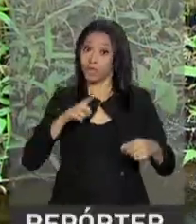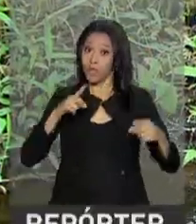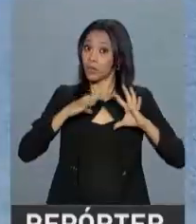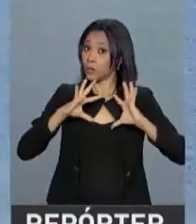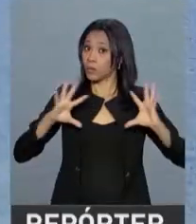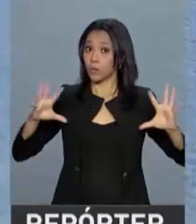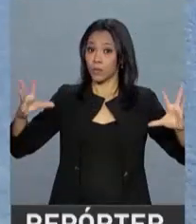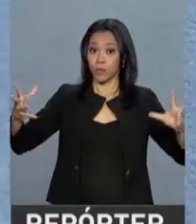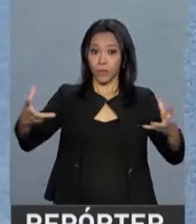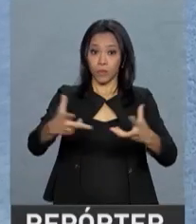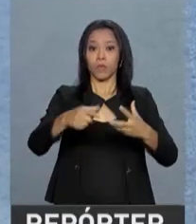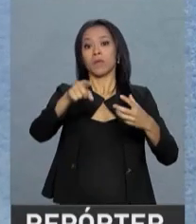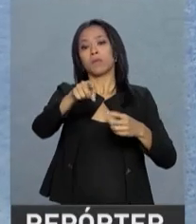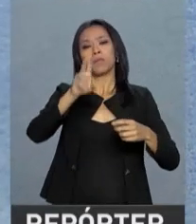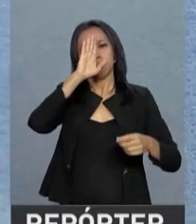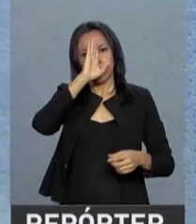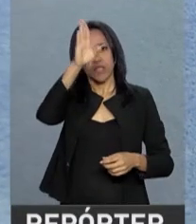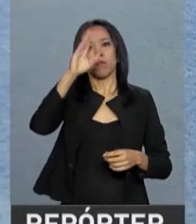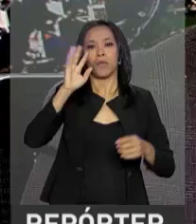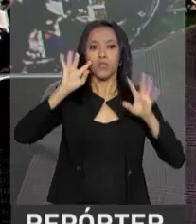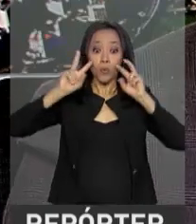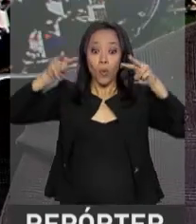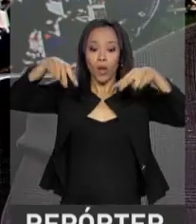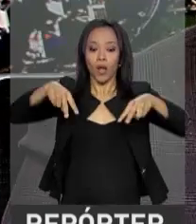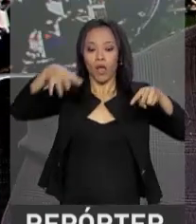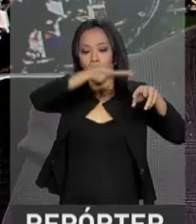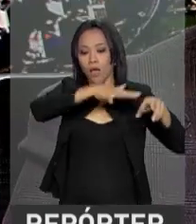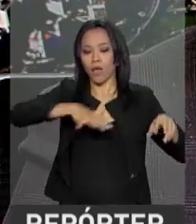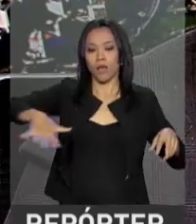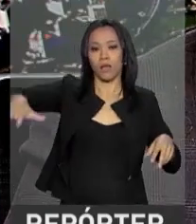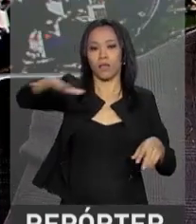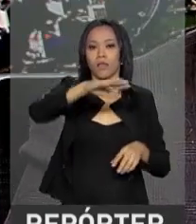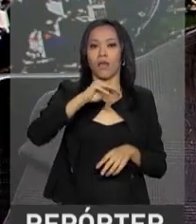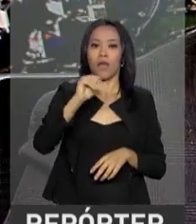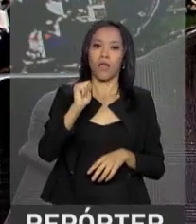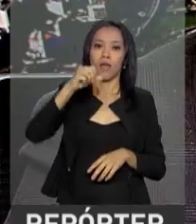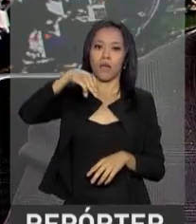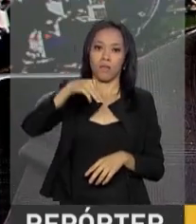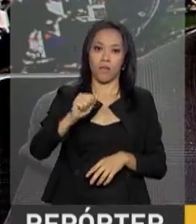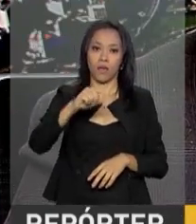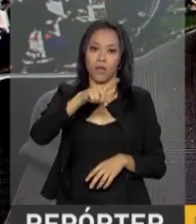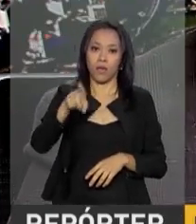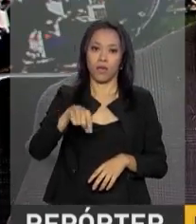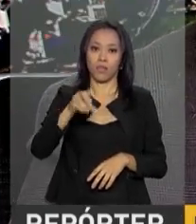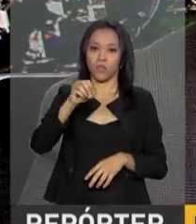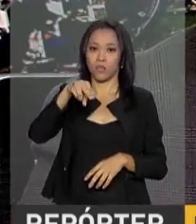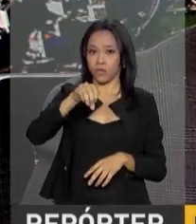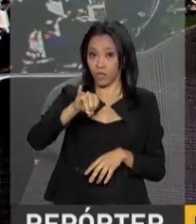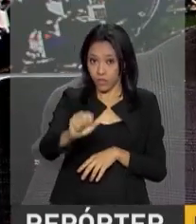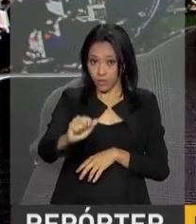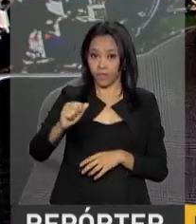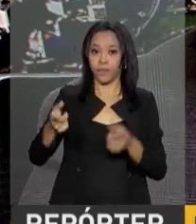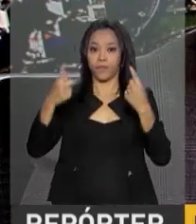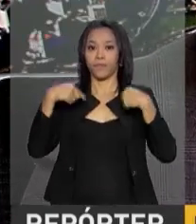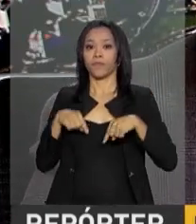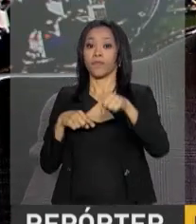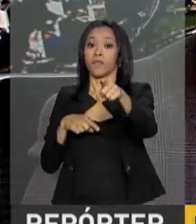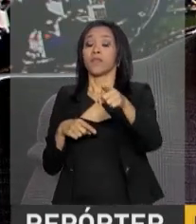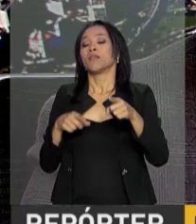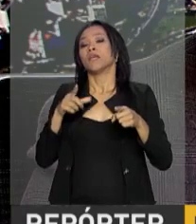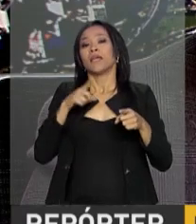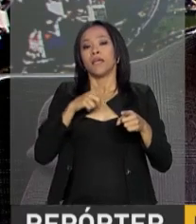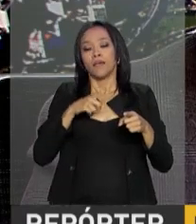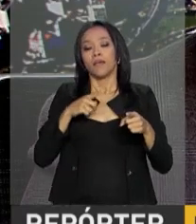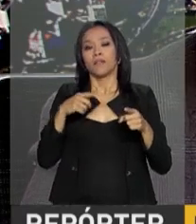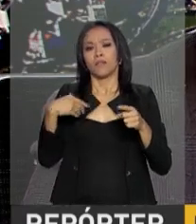com destaque para a amazônia são quatro grandes eixos que atendem a mobilização nacional pelo combater o